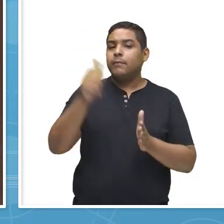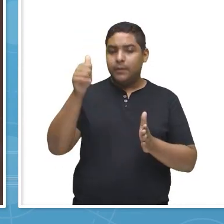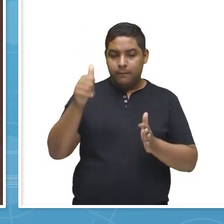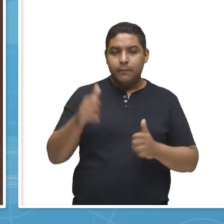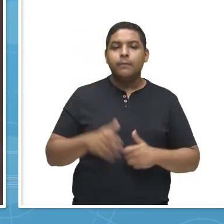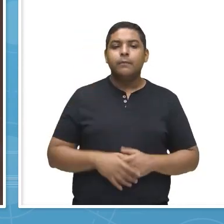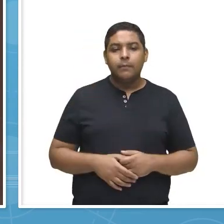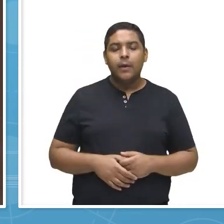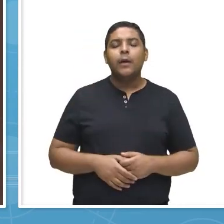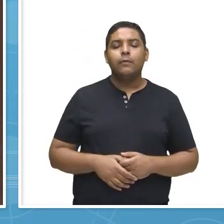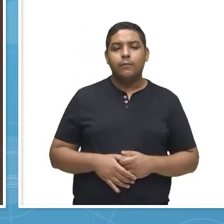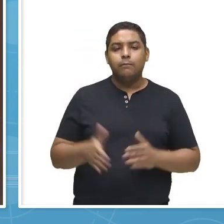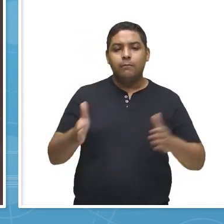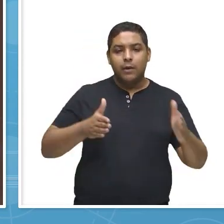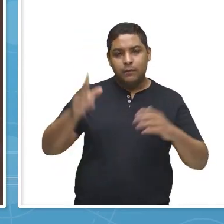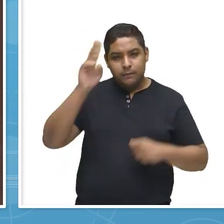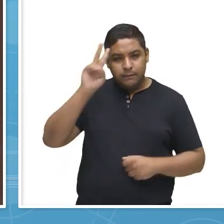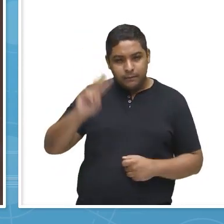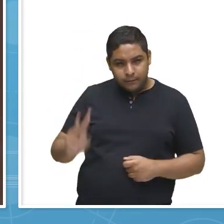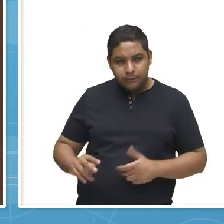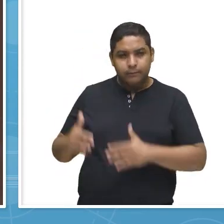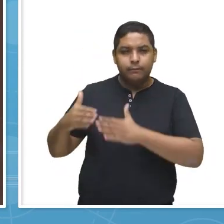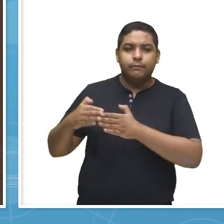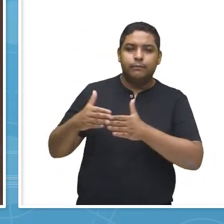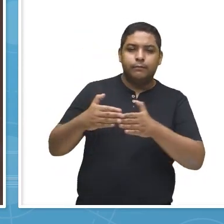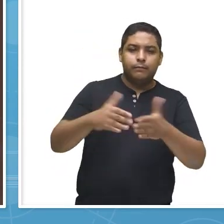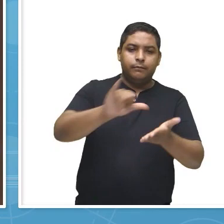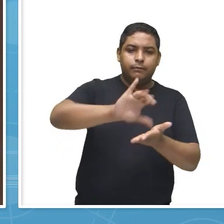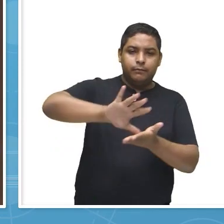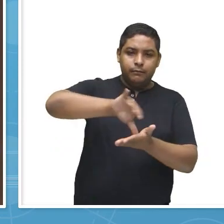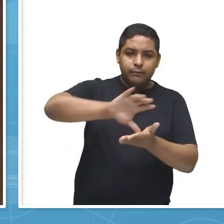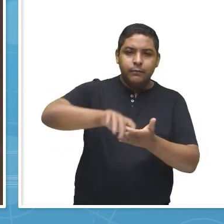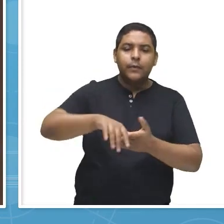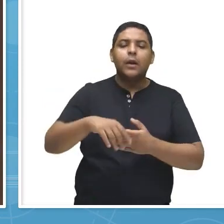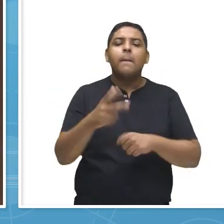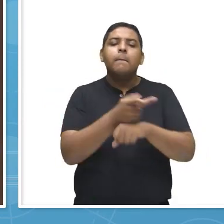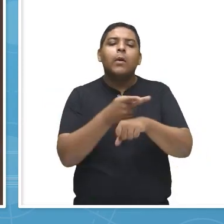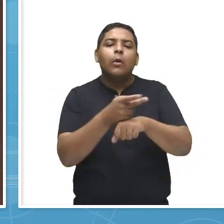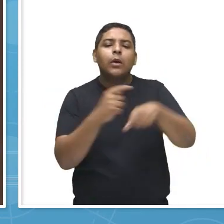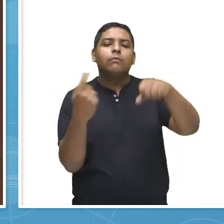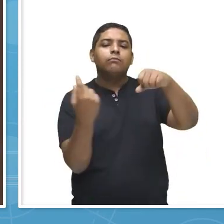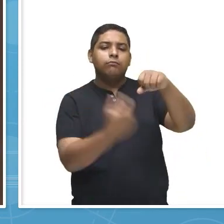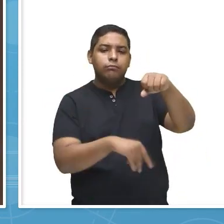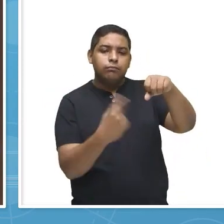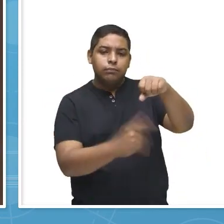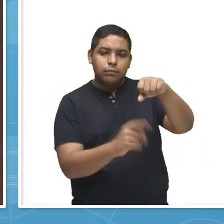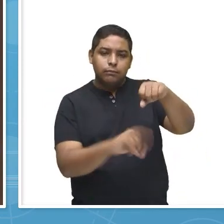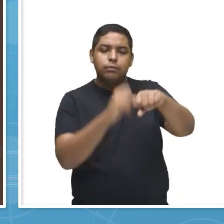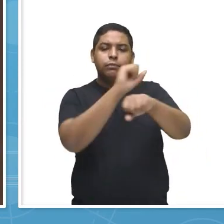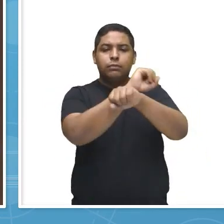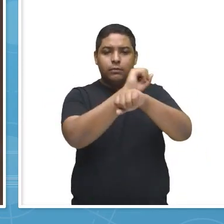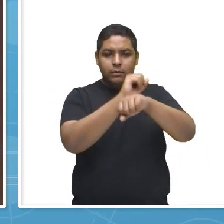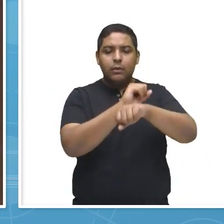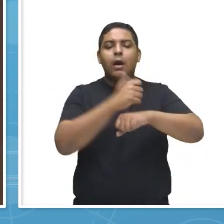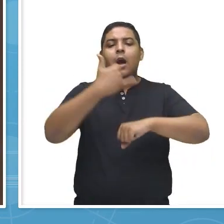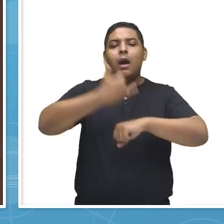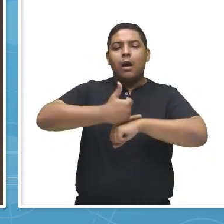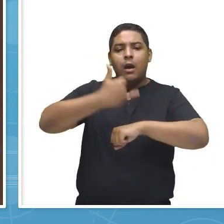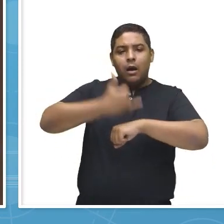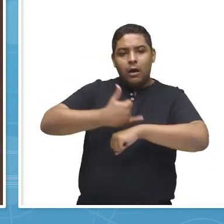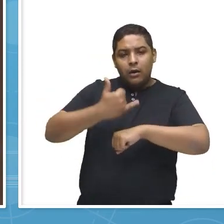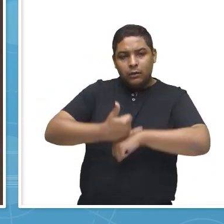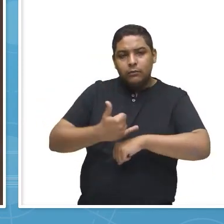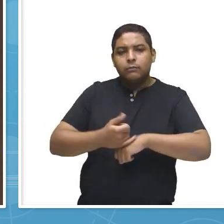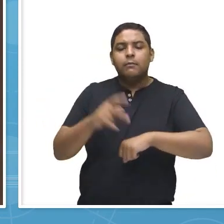grandes navegações e saíam em busca da mão de obra escrava, das pedras preciosas e também de